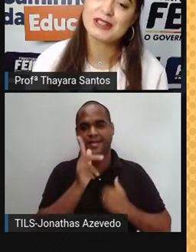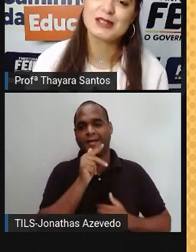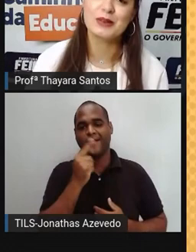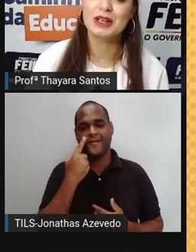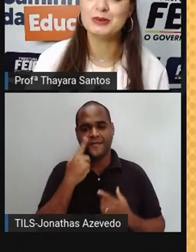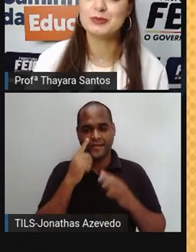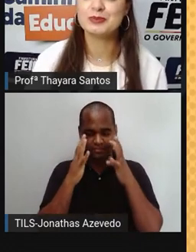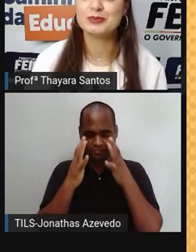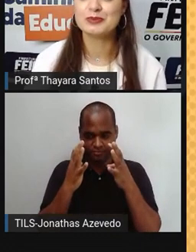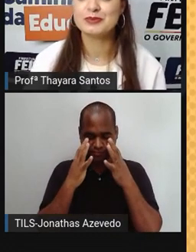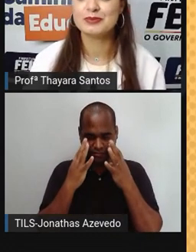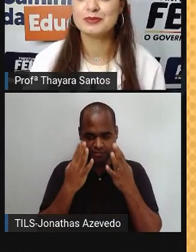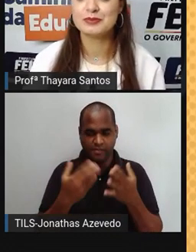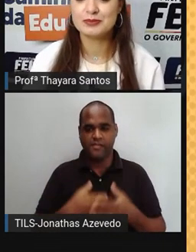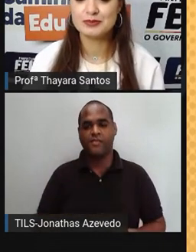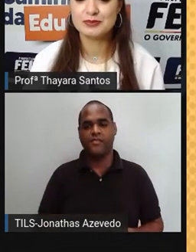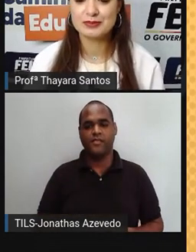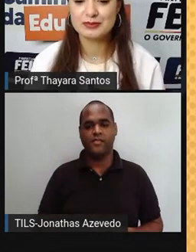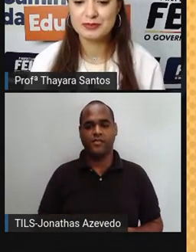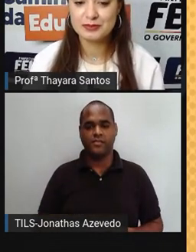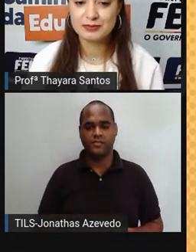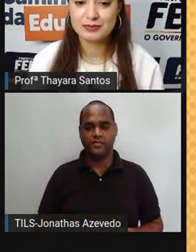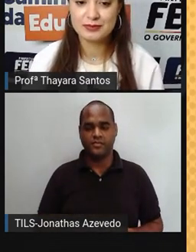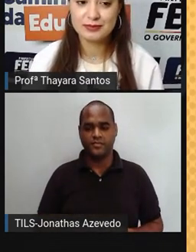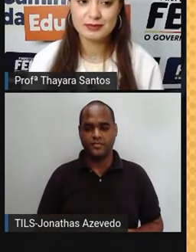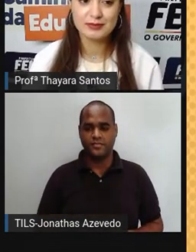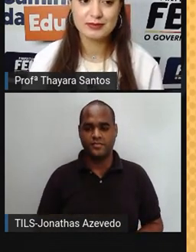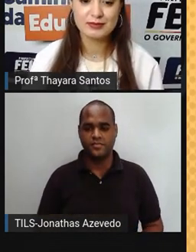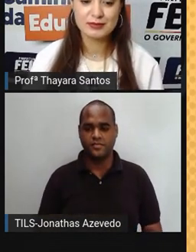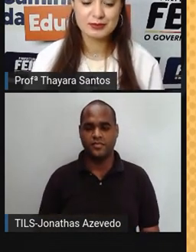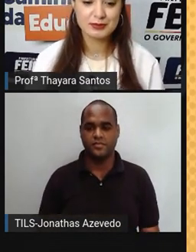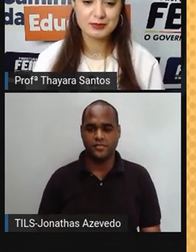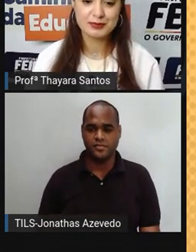Presta atenção aí E aí